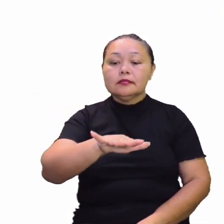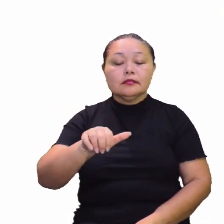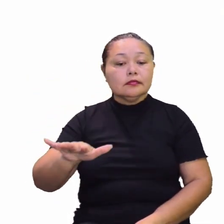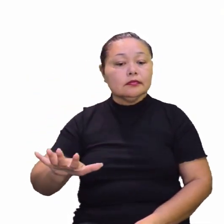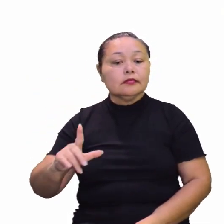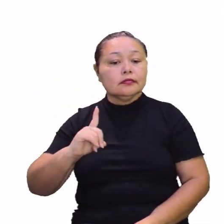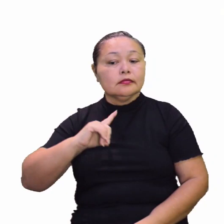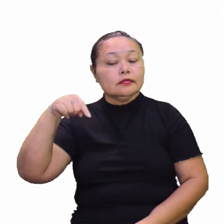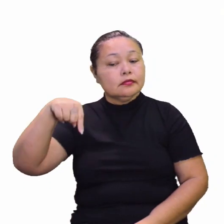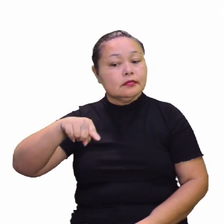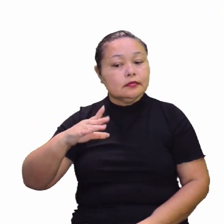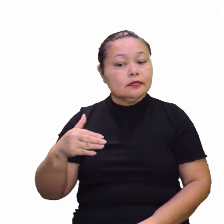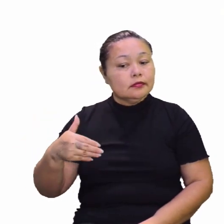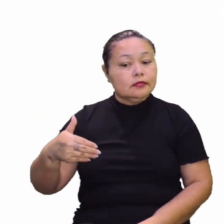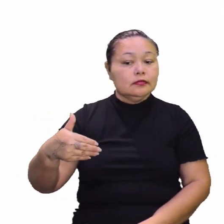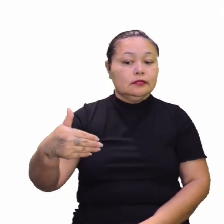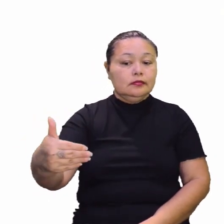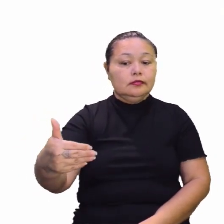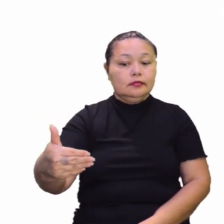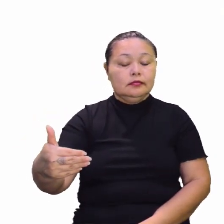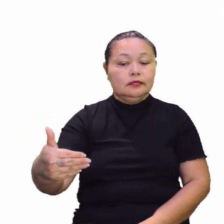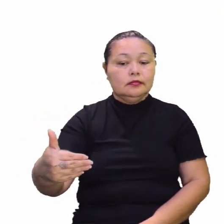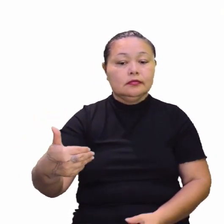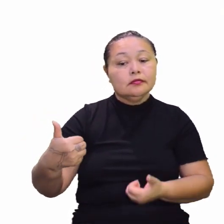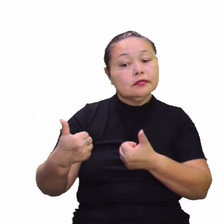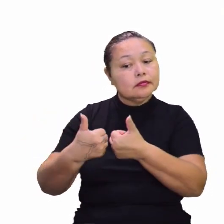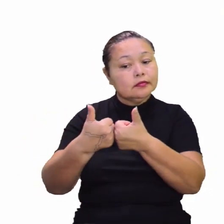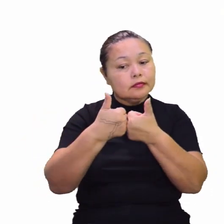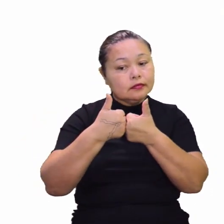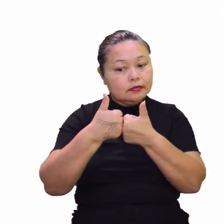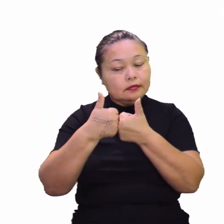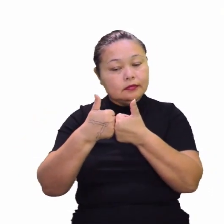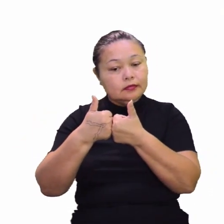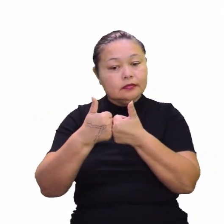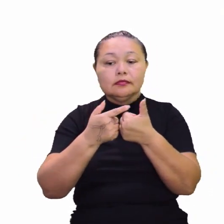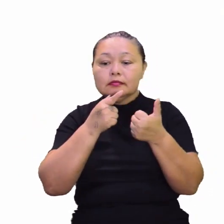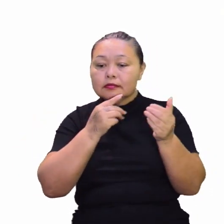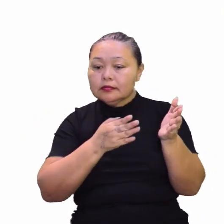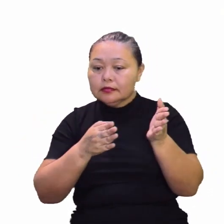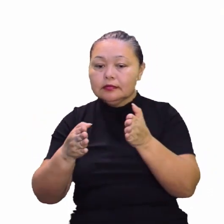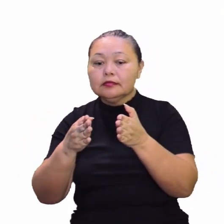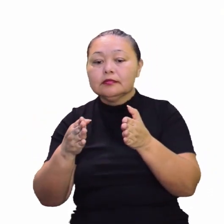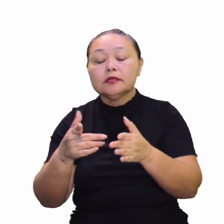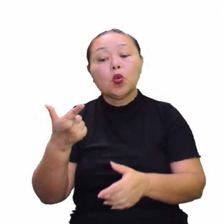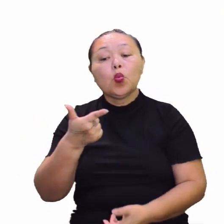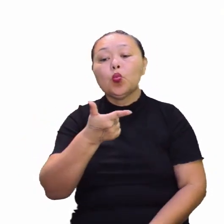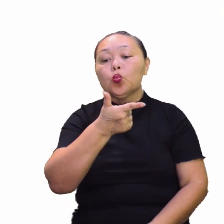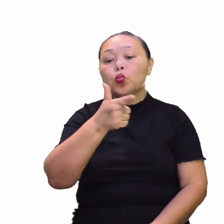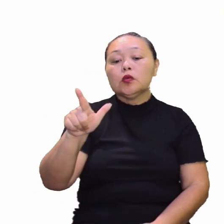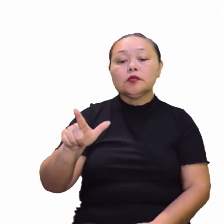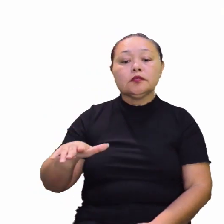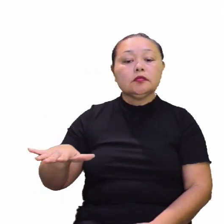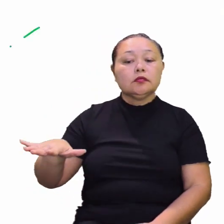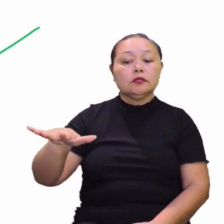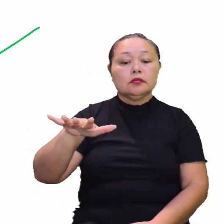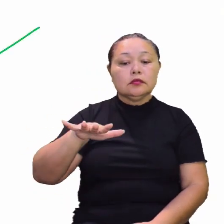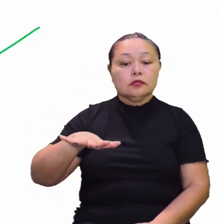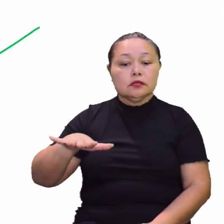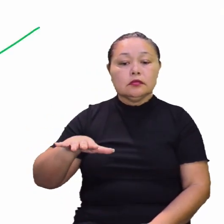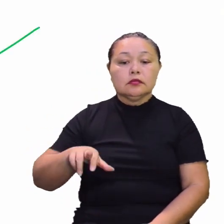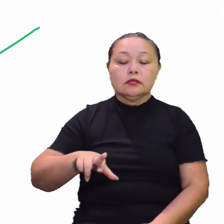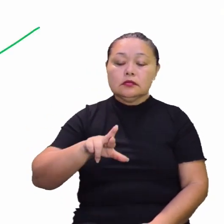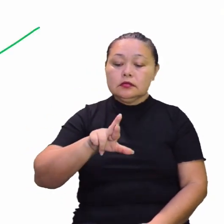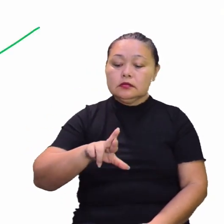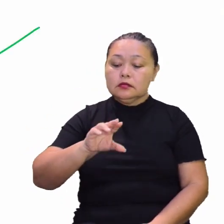que se estabeleceram a partir da proximidade desse rio. Outra bacia,